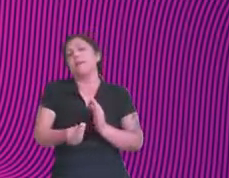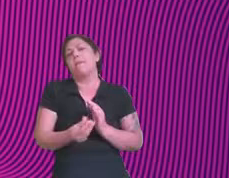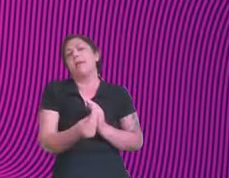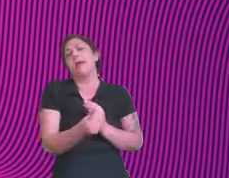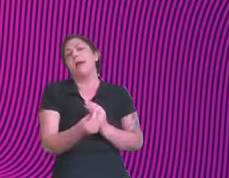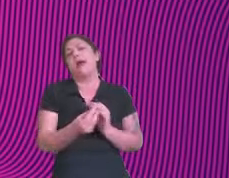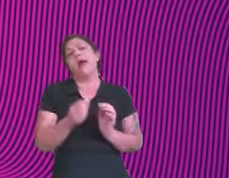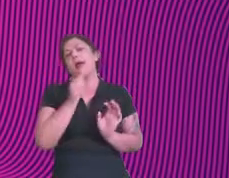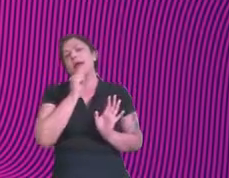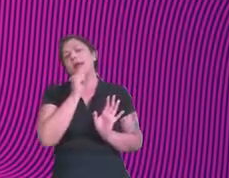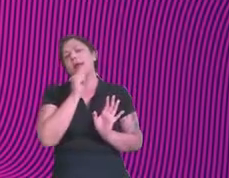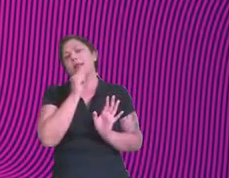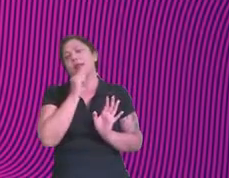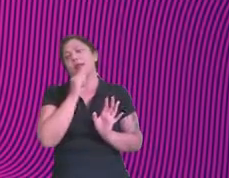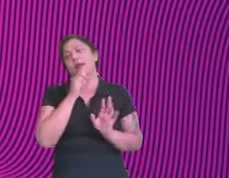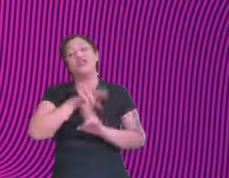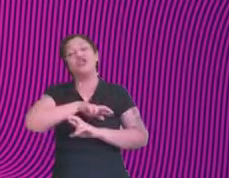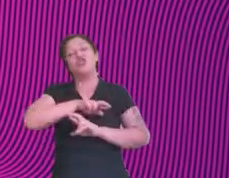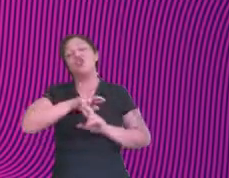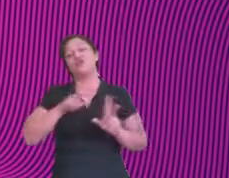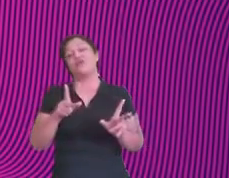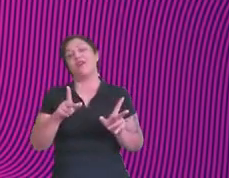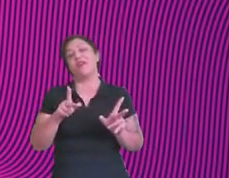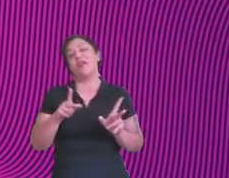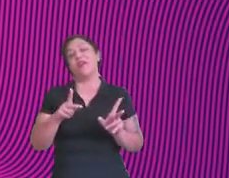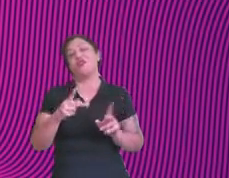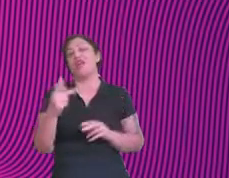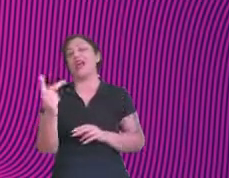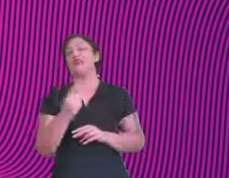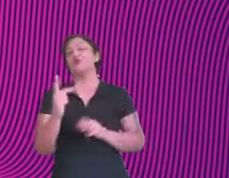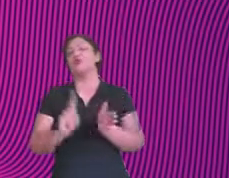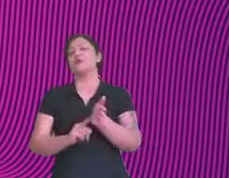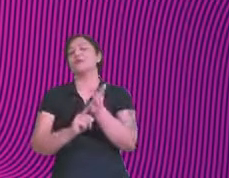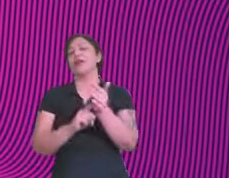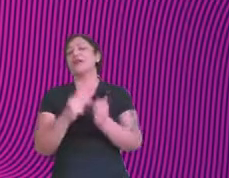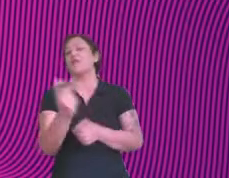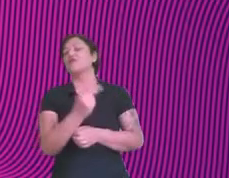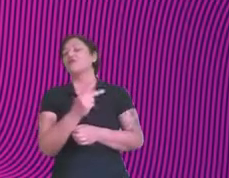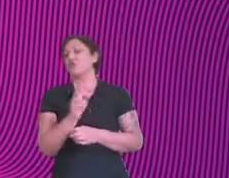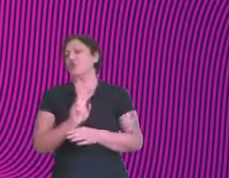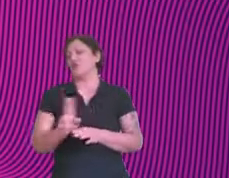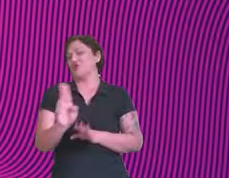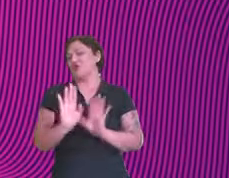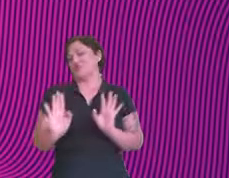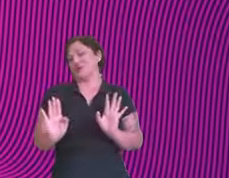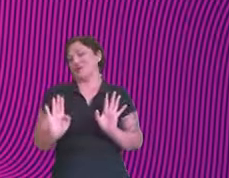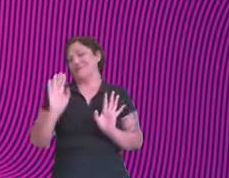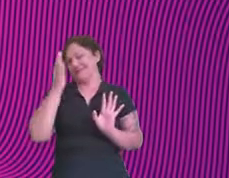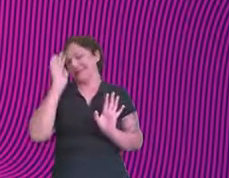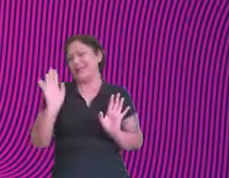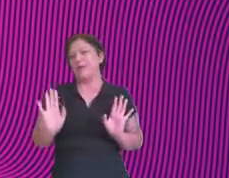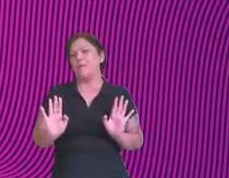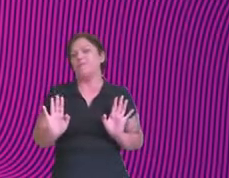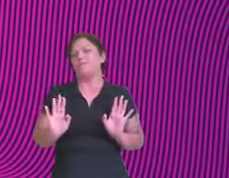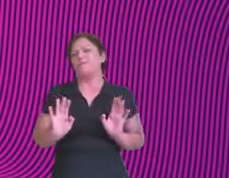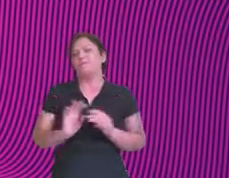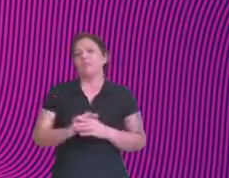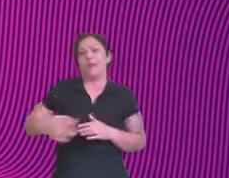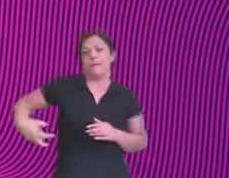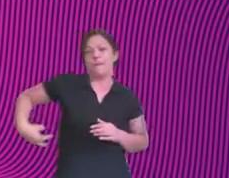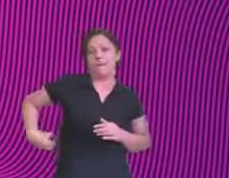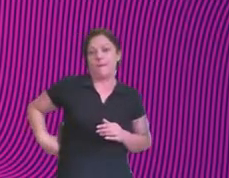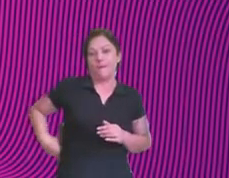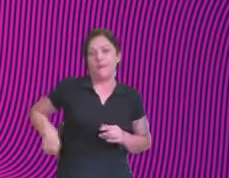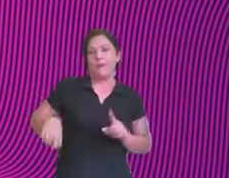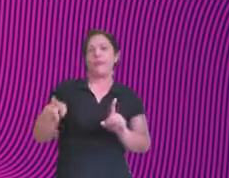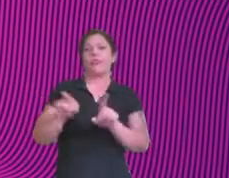na literatura, entendeu? Mas a ideia de você ter a entrega de quimioterapia